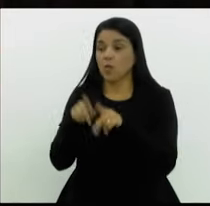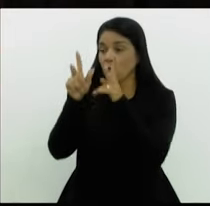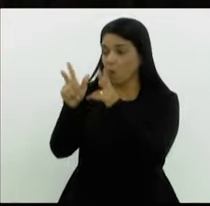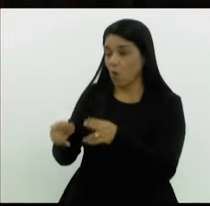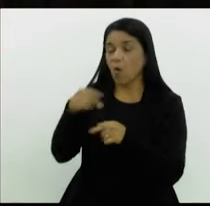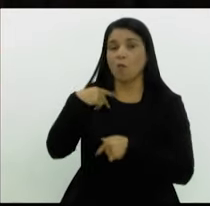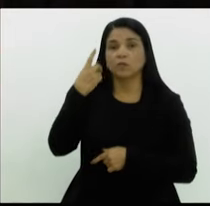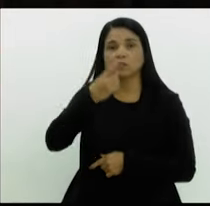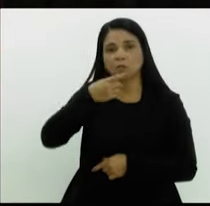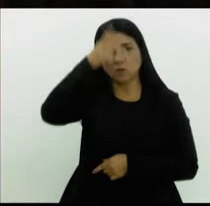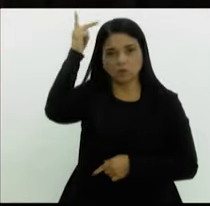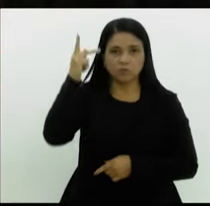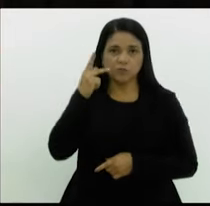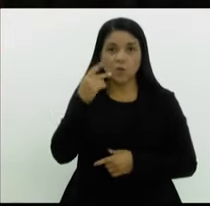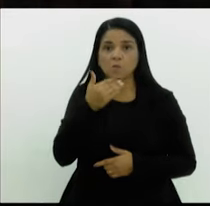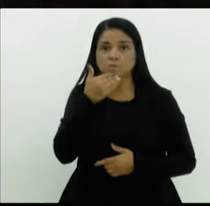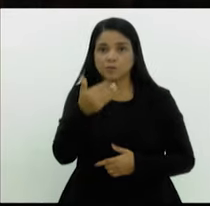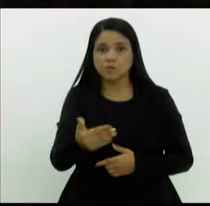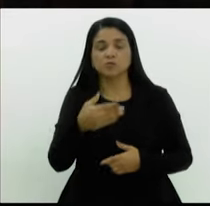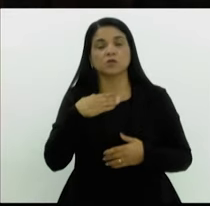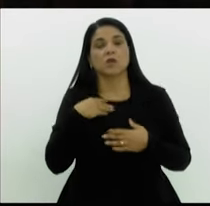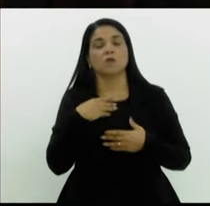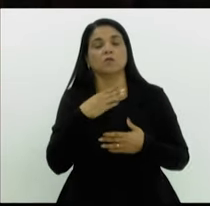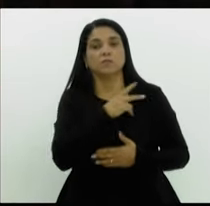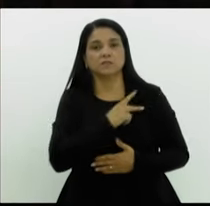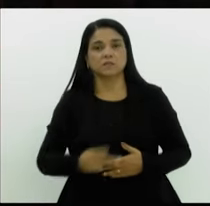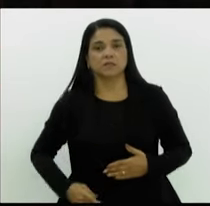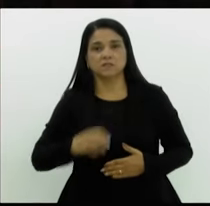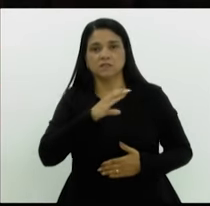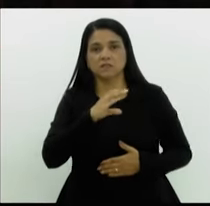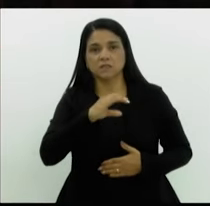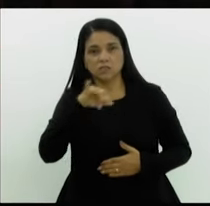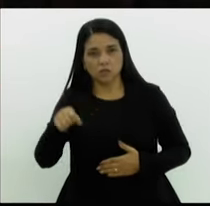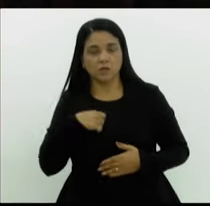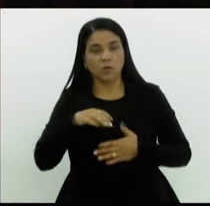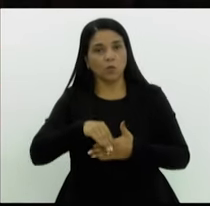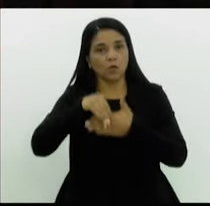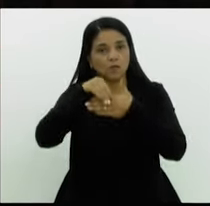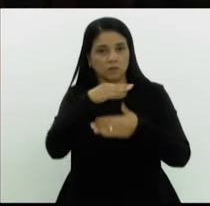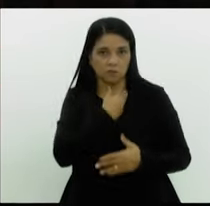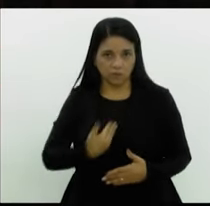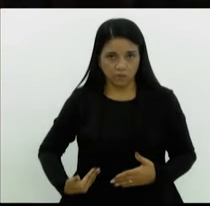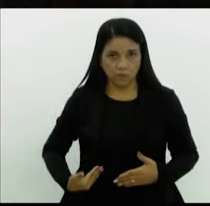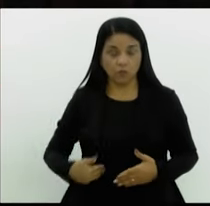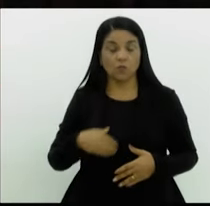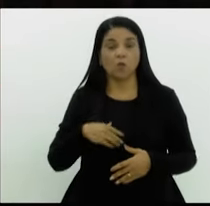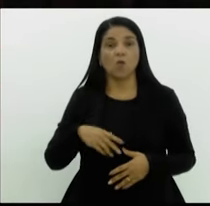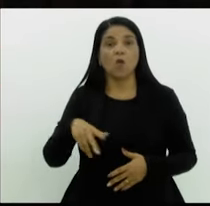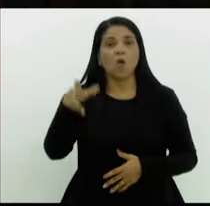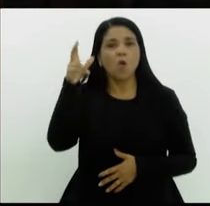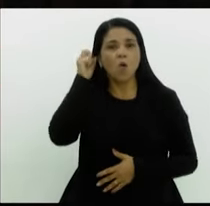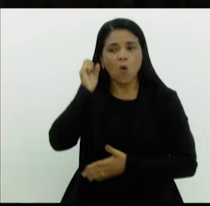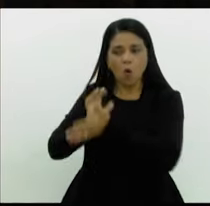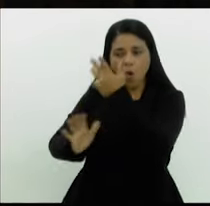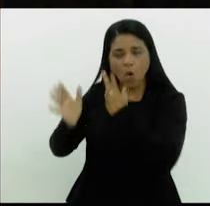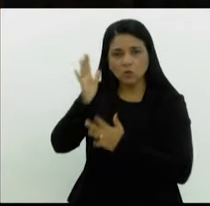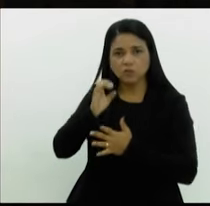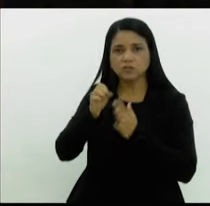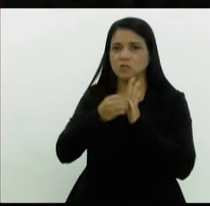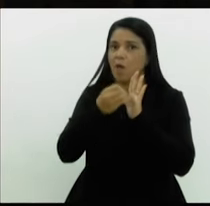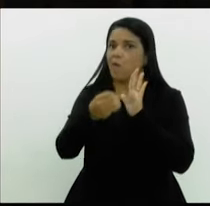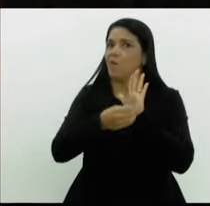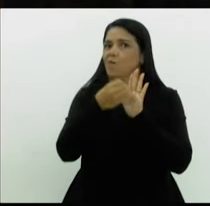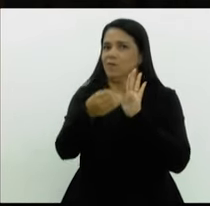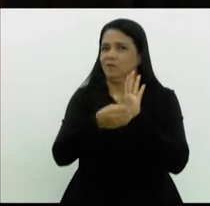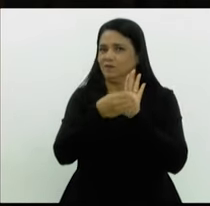um apelo ao presidente da CCJ, ao líder do governo, que ouça os nossos argumentos. A gente